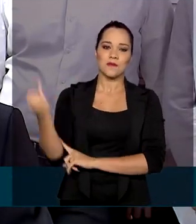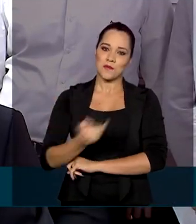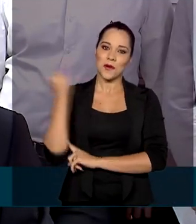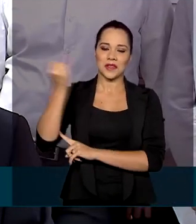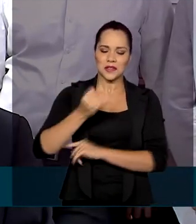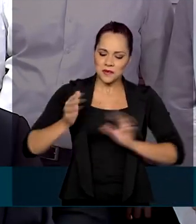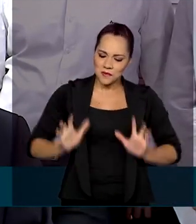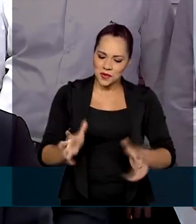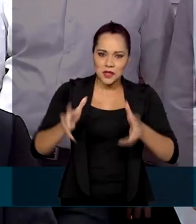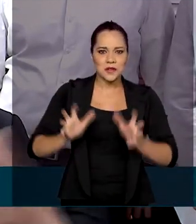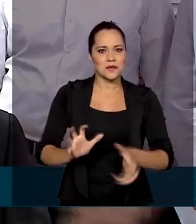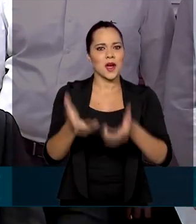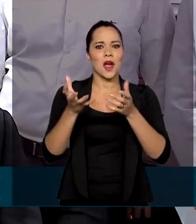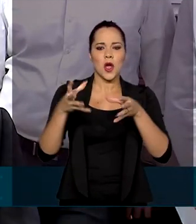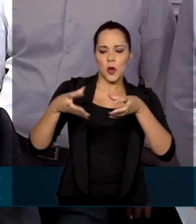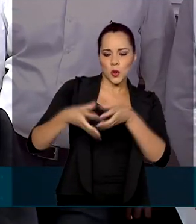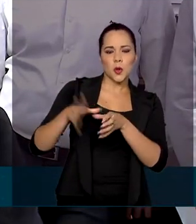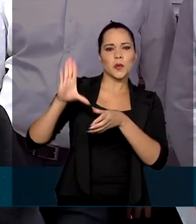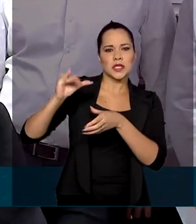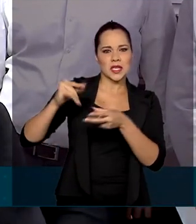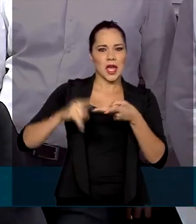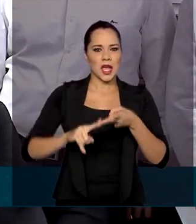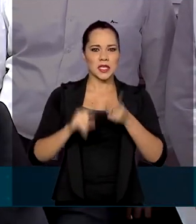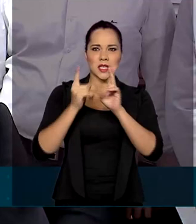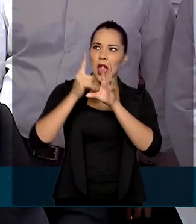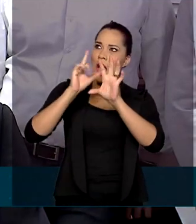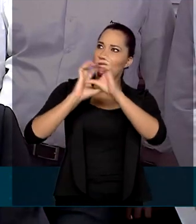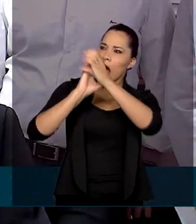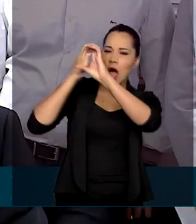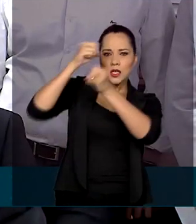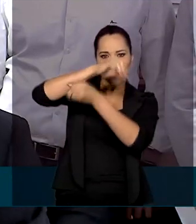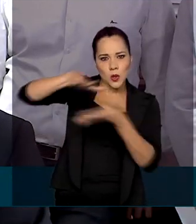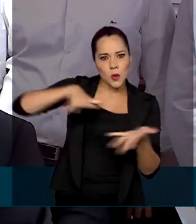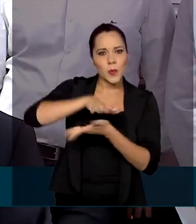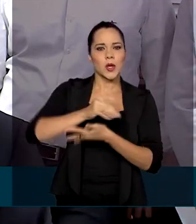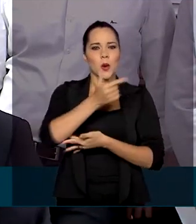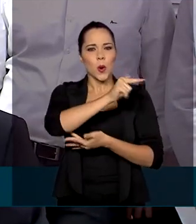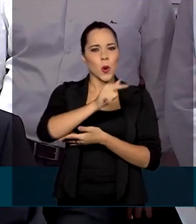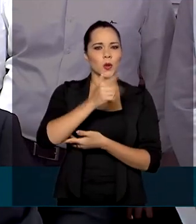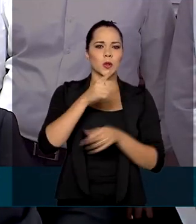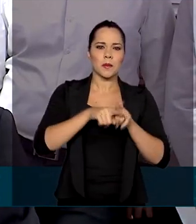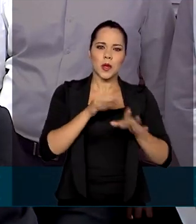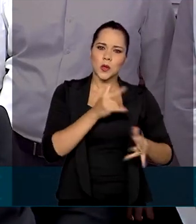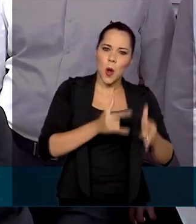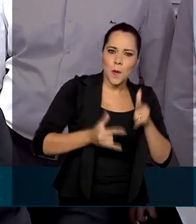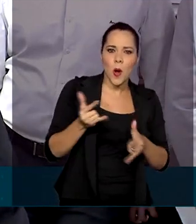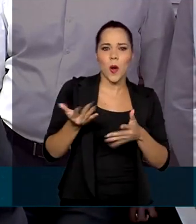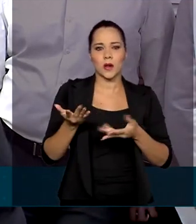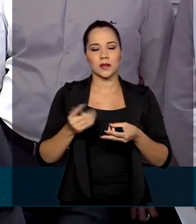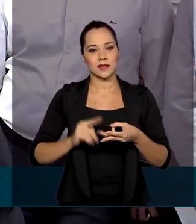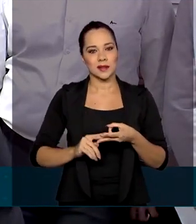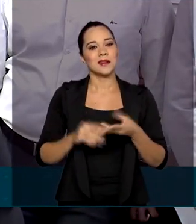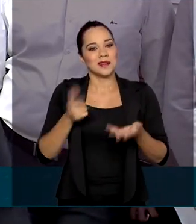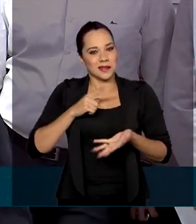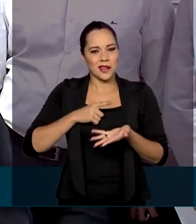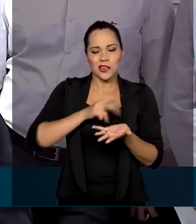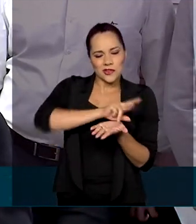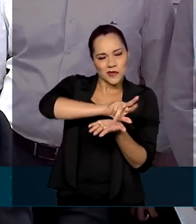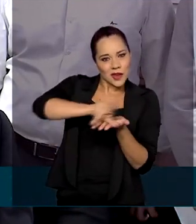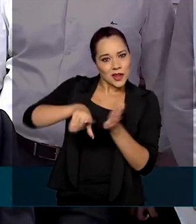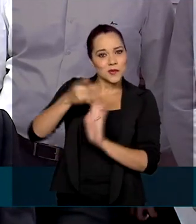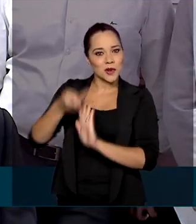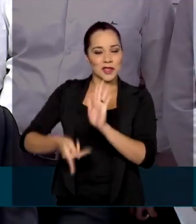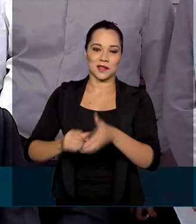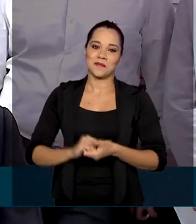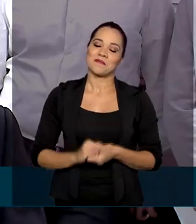incentivar clubes, clubes de ciências, astronomia e outras áreas afins, robótica e etc. Então nós temos uma série de problemas. E as